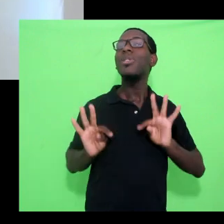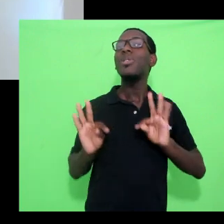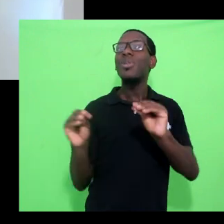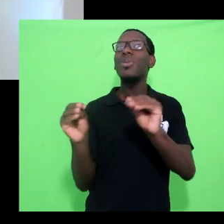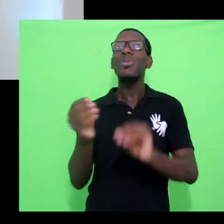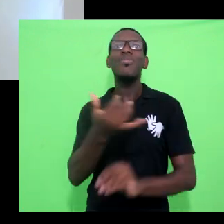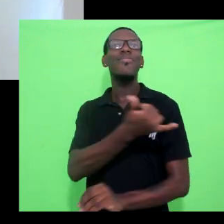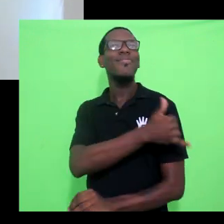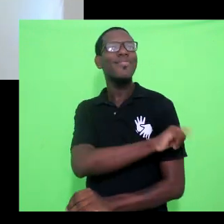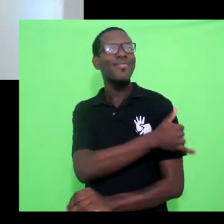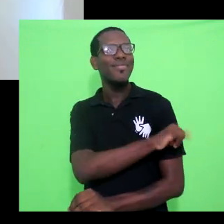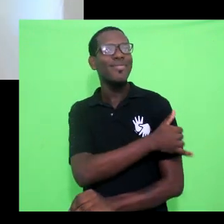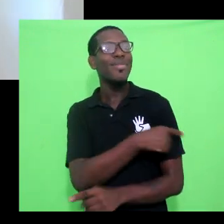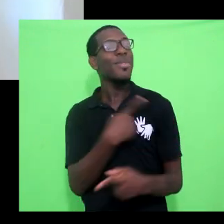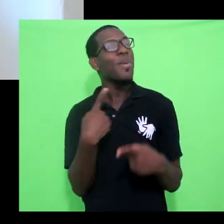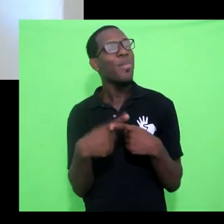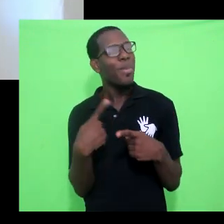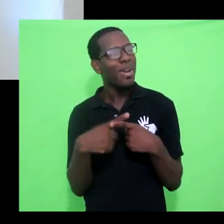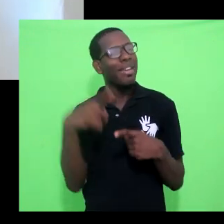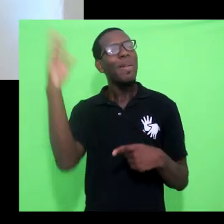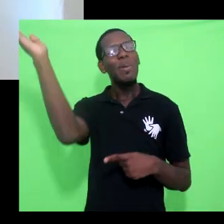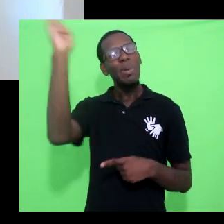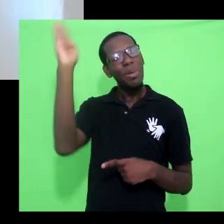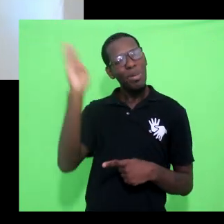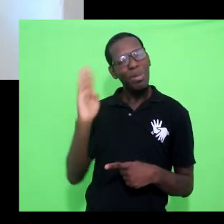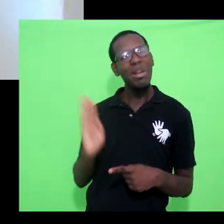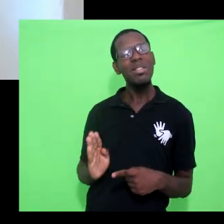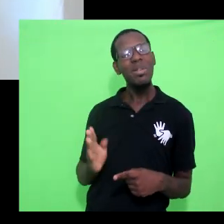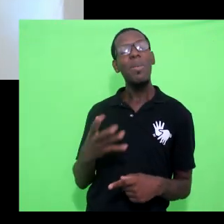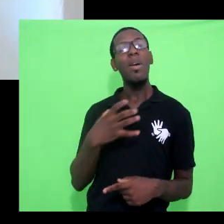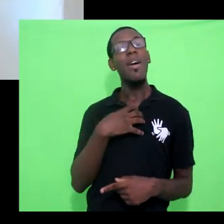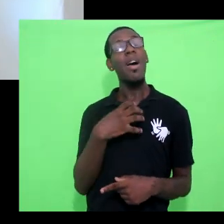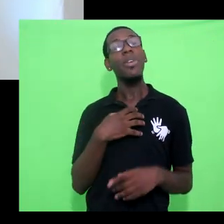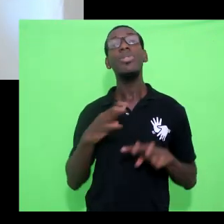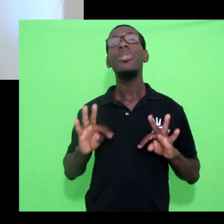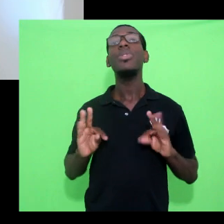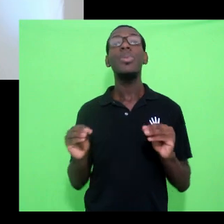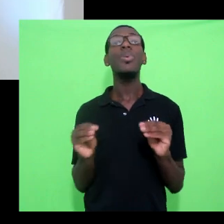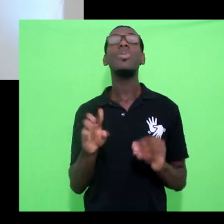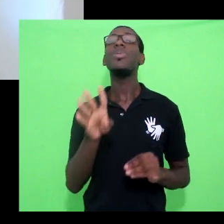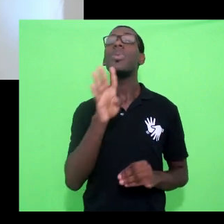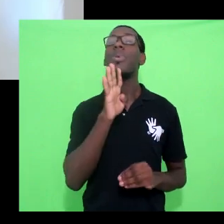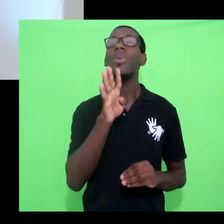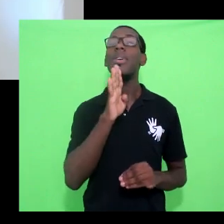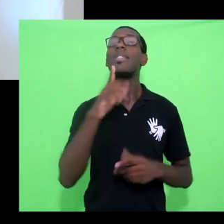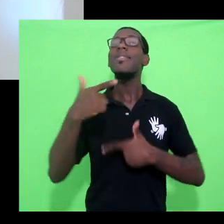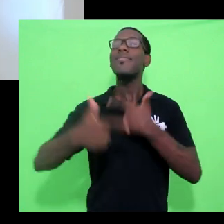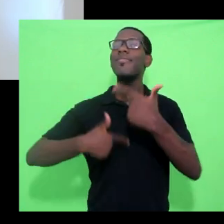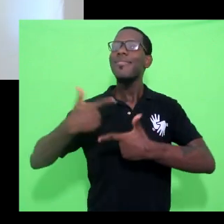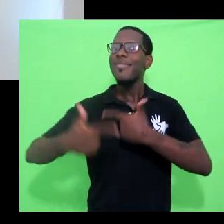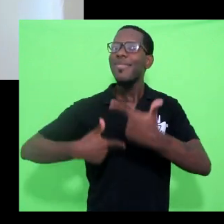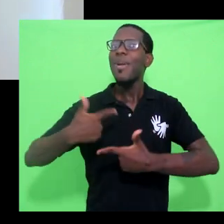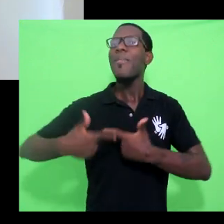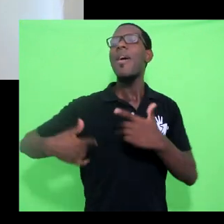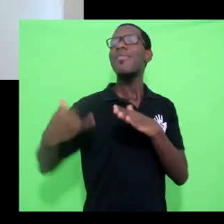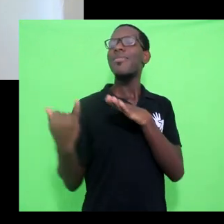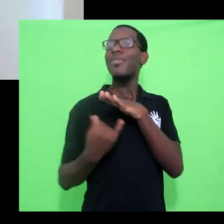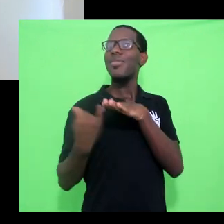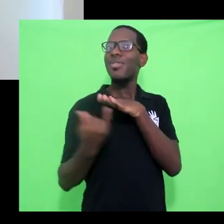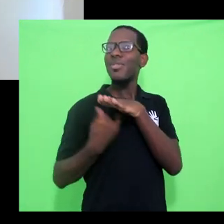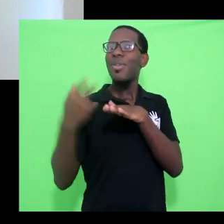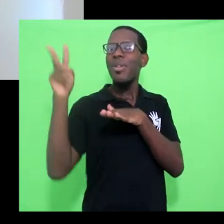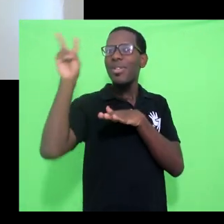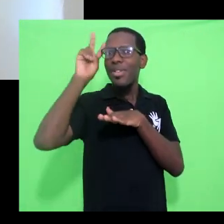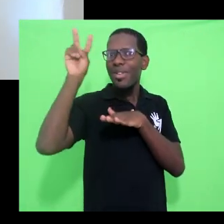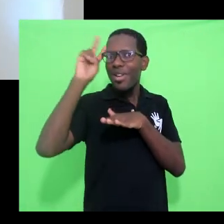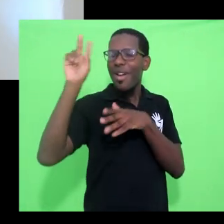é uma instituição, como eu disse, que muito honra não só a cidade de Nova Iguaçu, mas todo o estado do Rio de Janeiro e, por que não dizer,